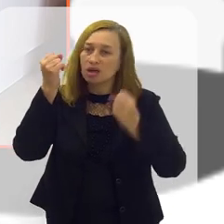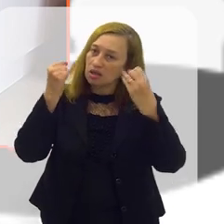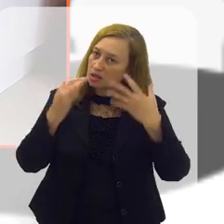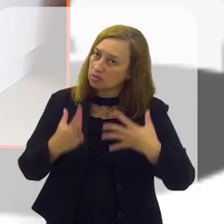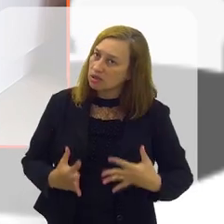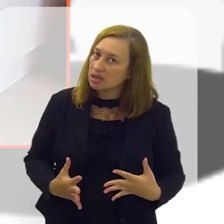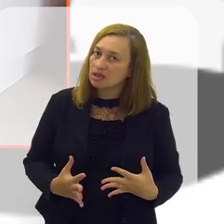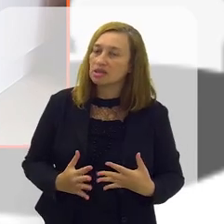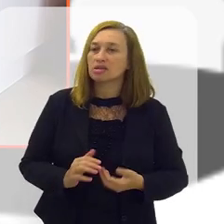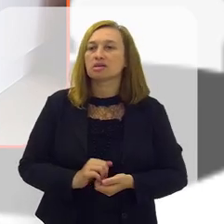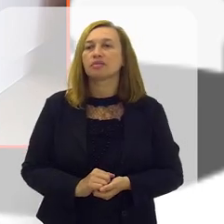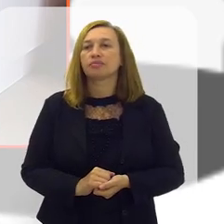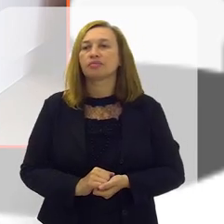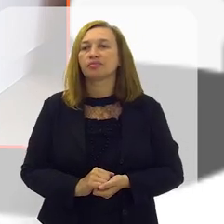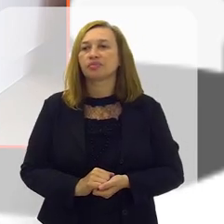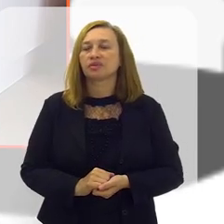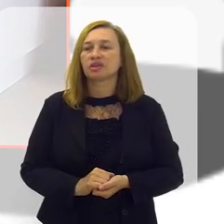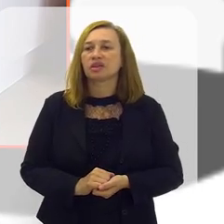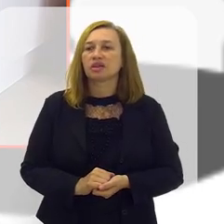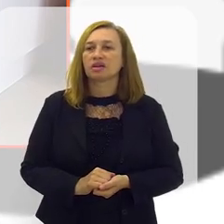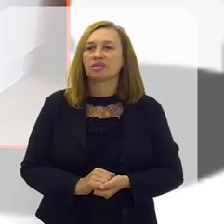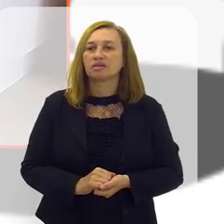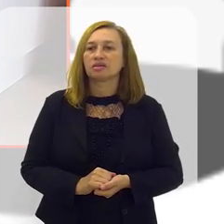conscientização, esclarecimento